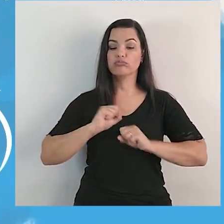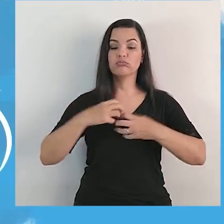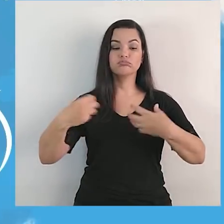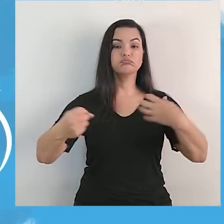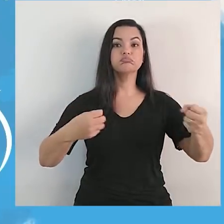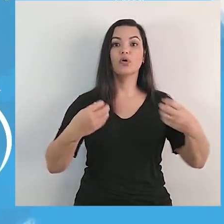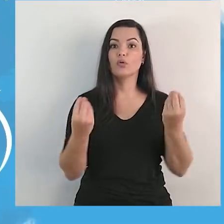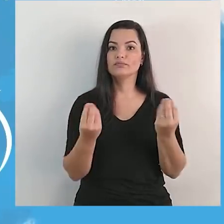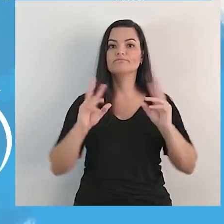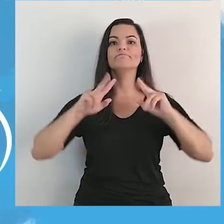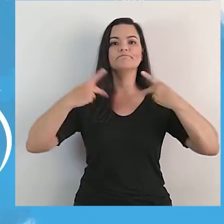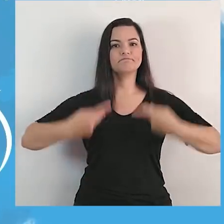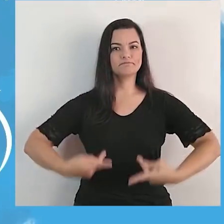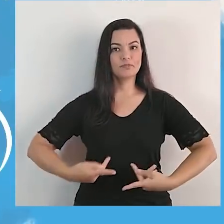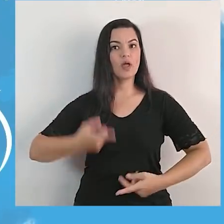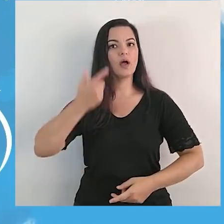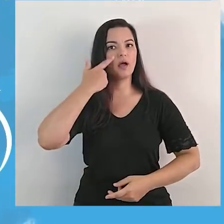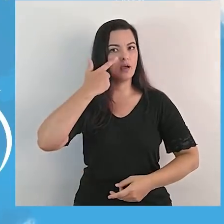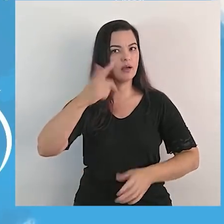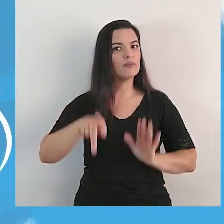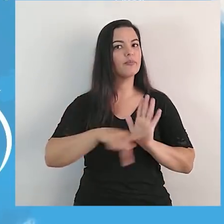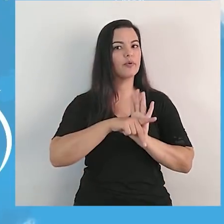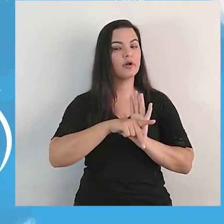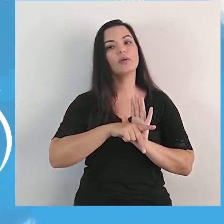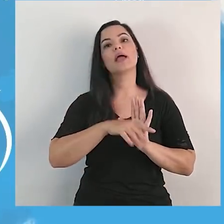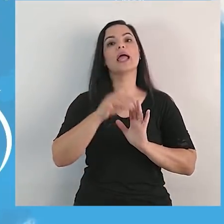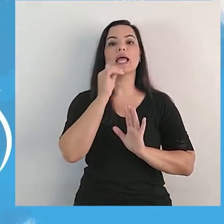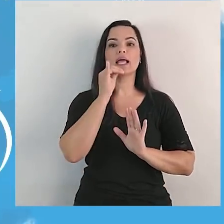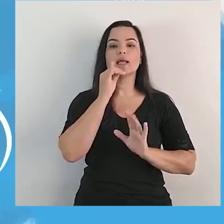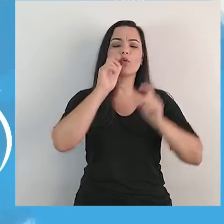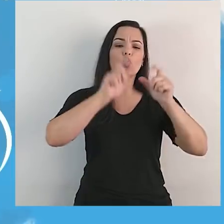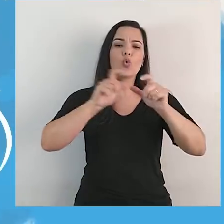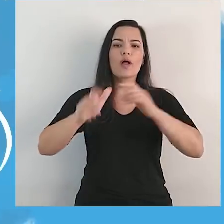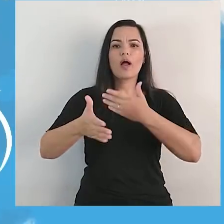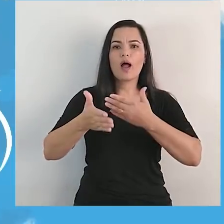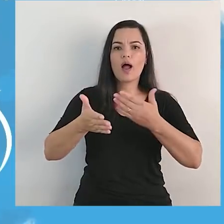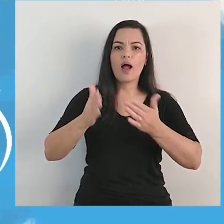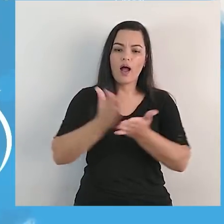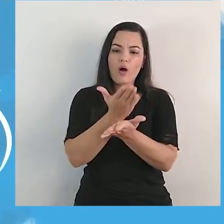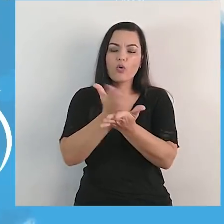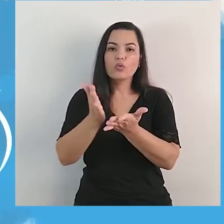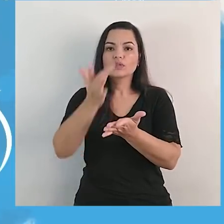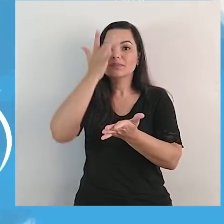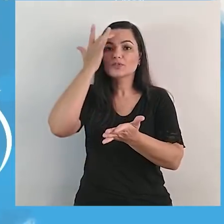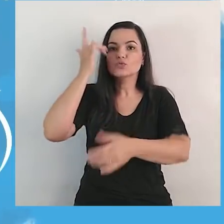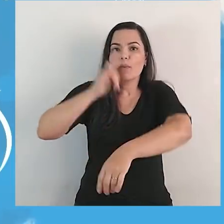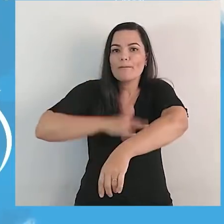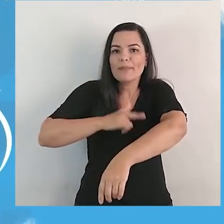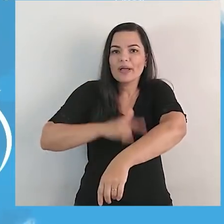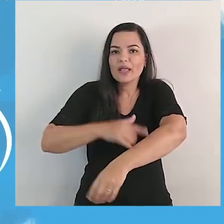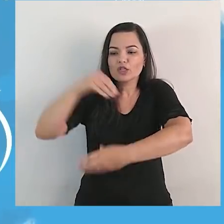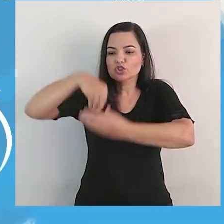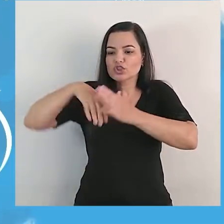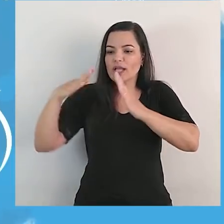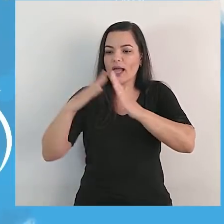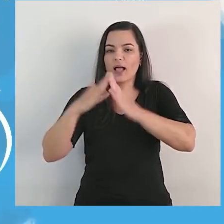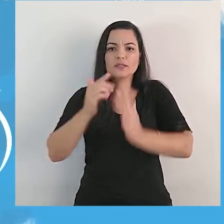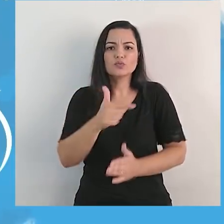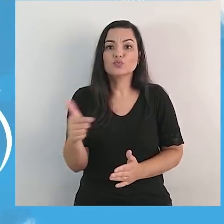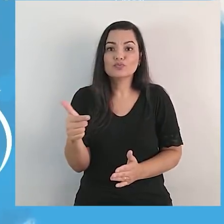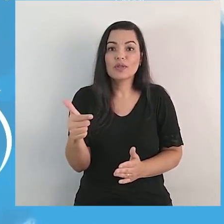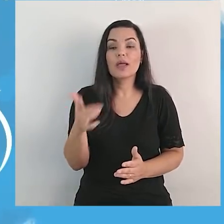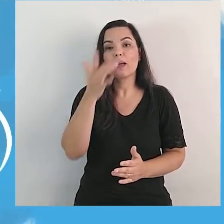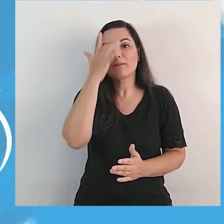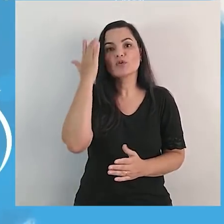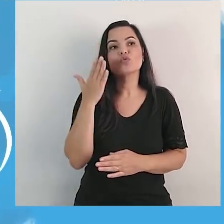humano. Em algumas regiões onde nós não temos saneamento básico, as pessoas eliminam